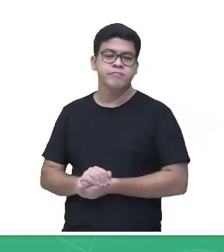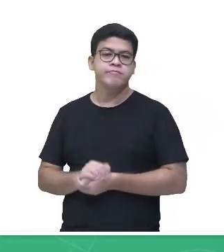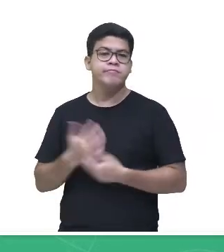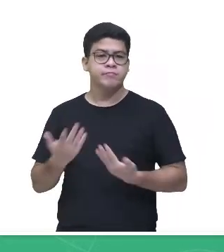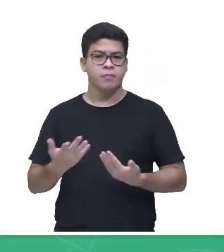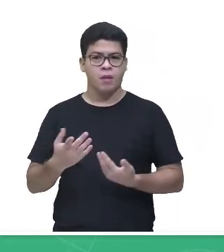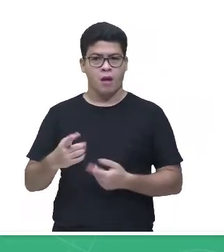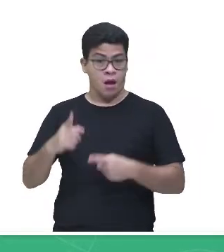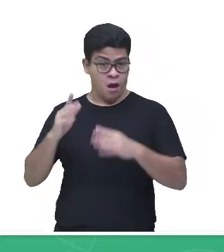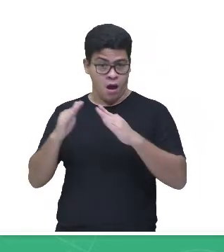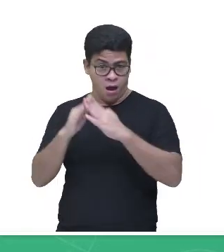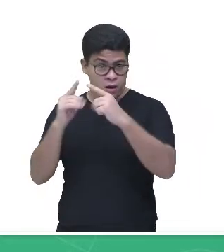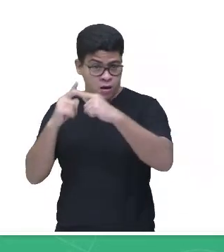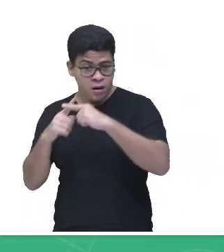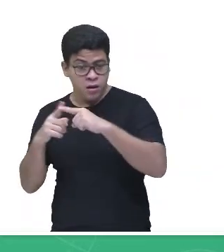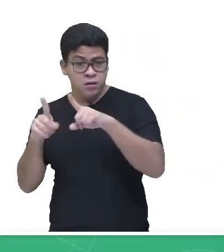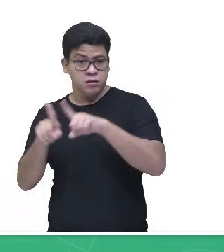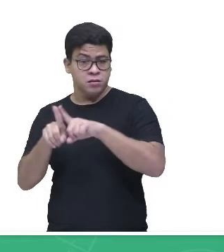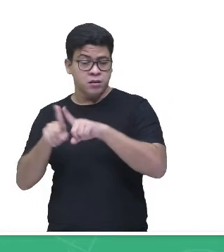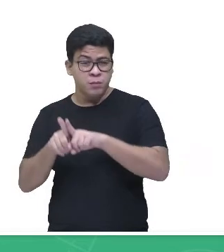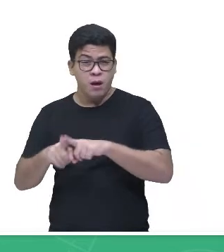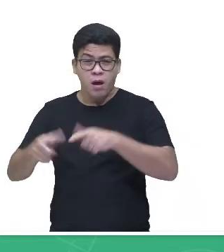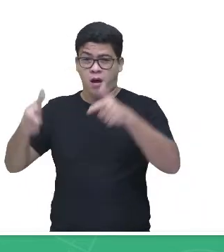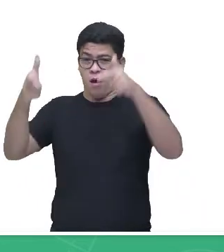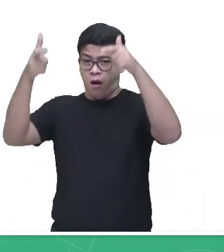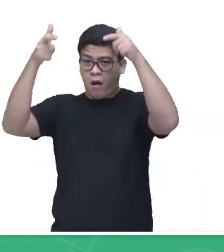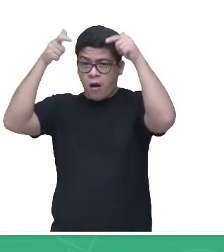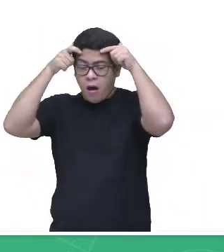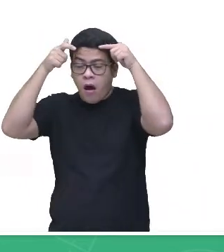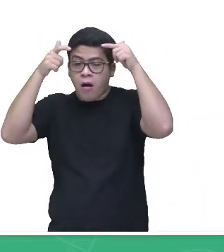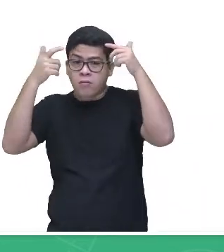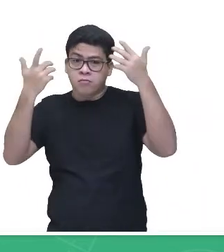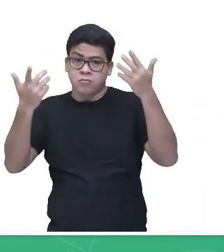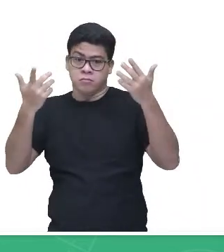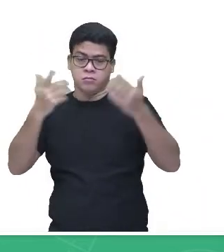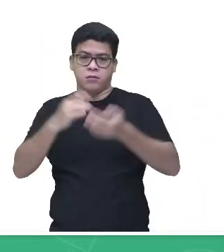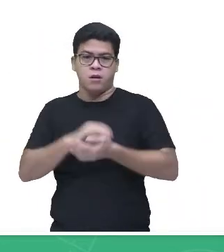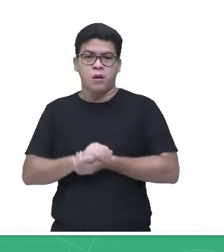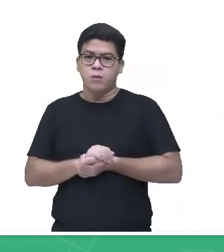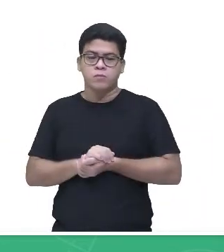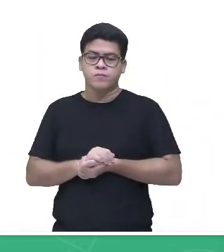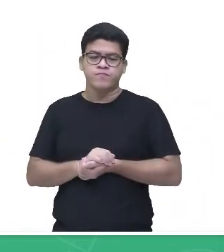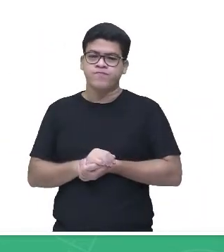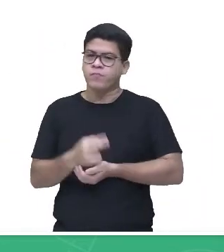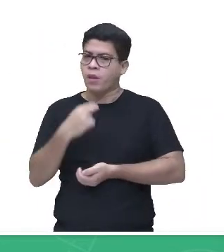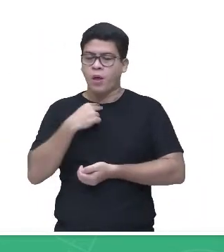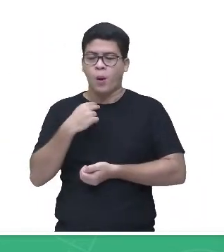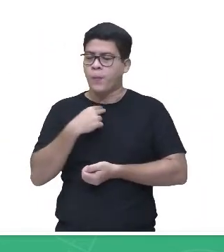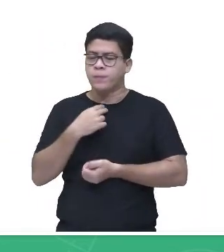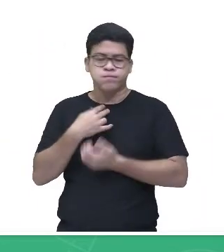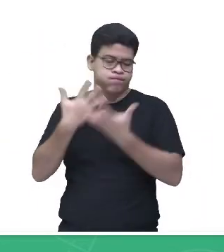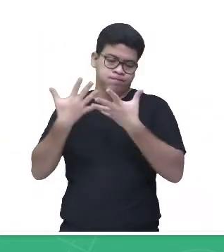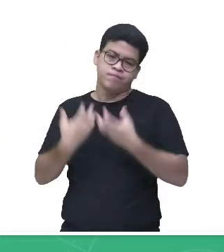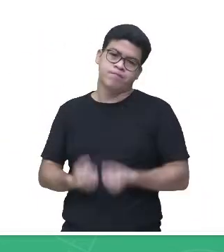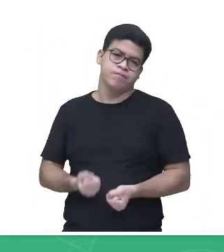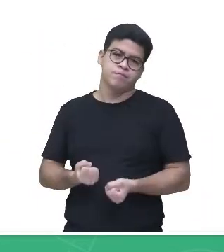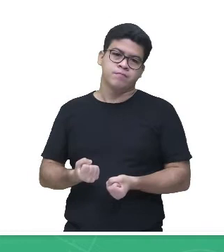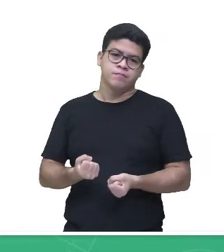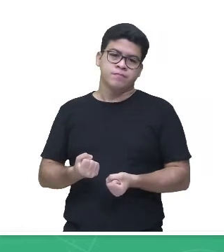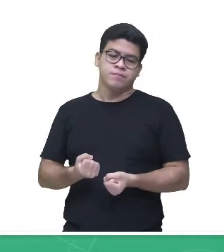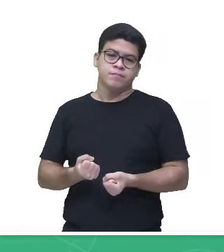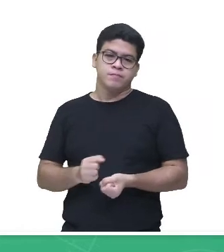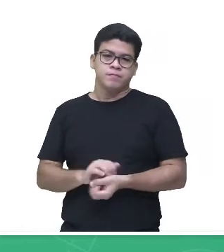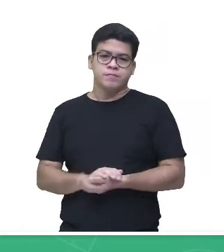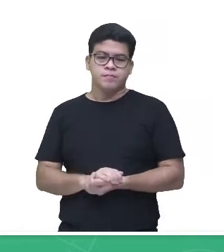né? Aquele rei governando de forma centralizadora, com certeza algumas pessoas estavam sofrendo abuso